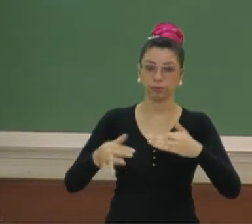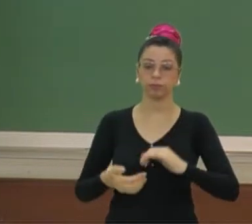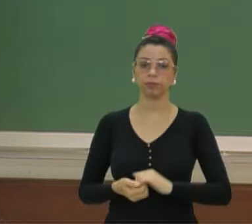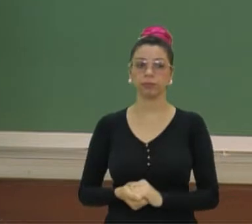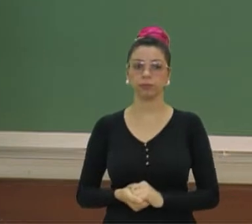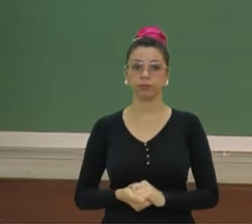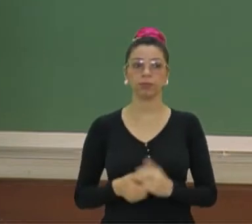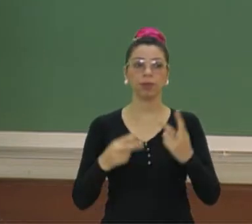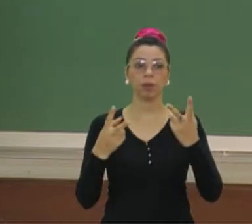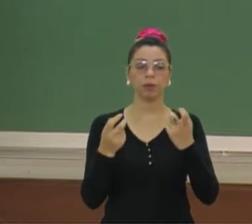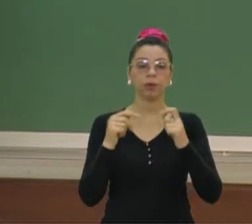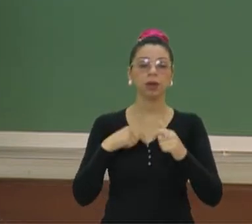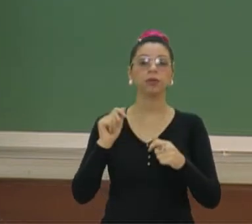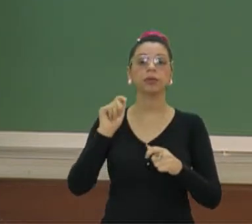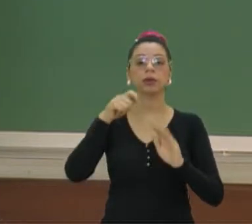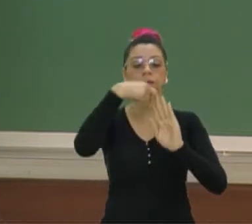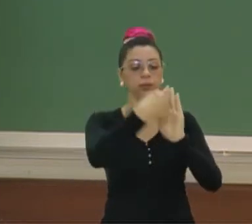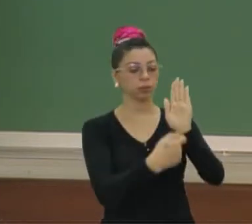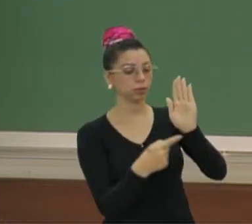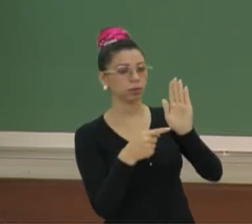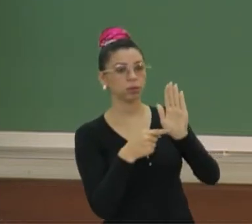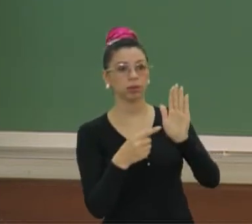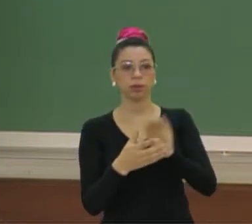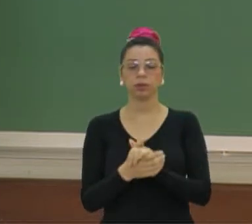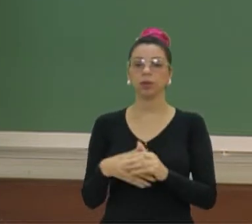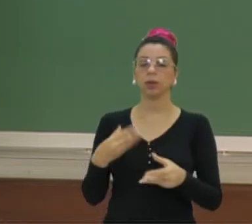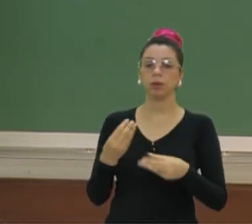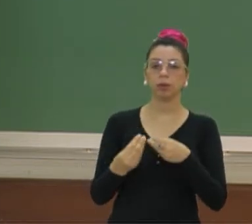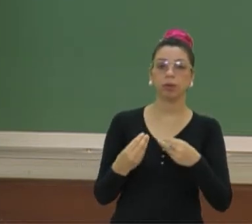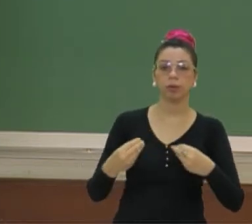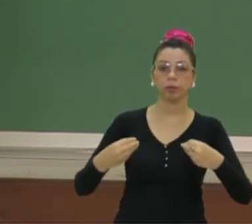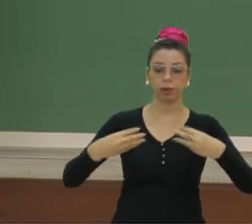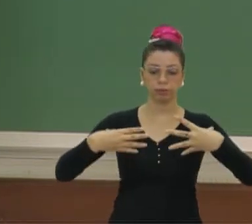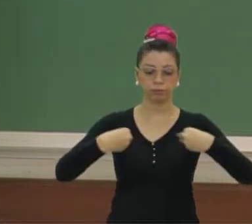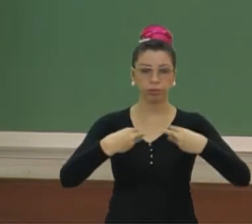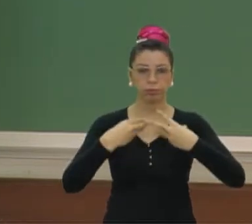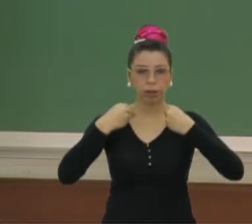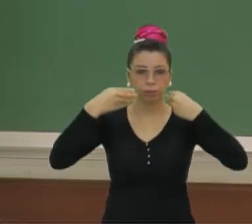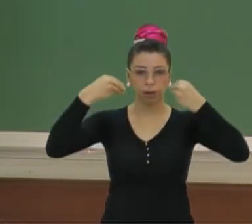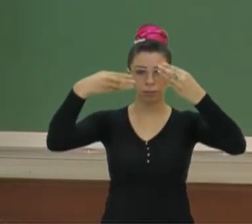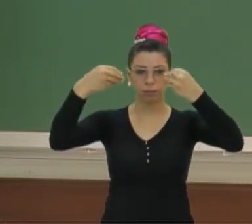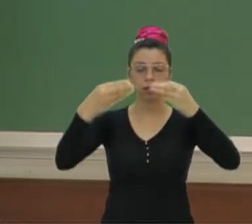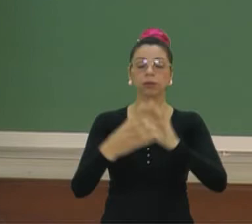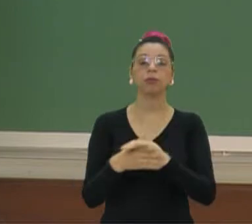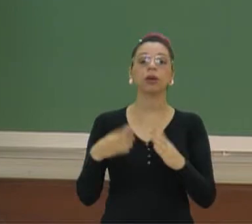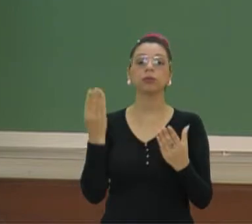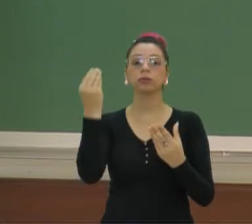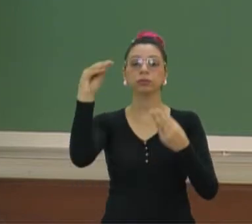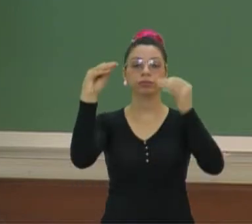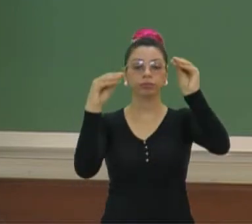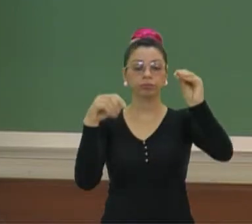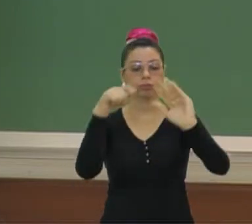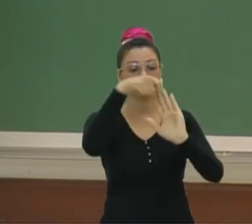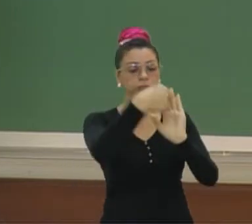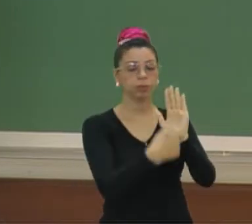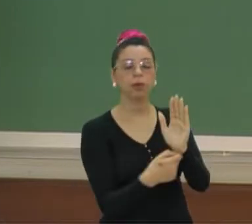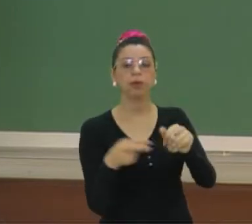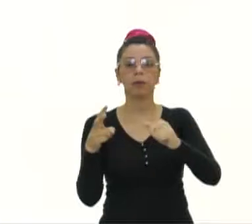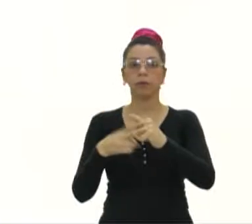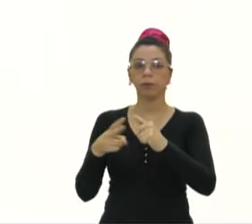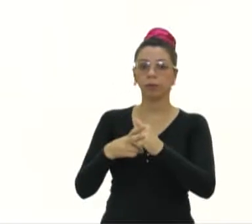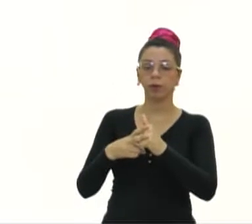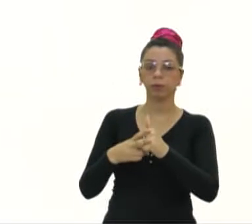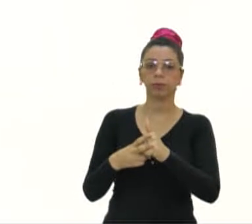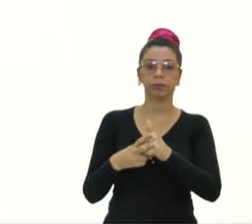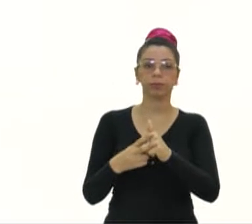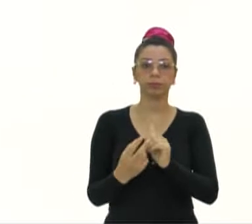vocês observem o texto sobre o raio-x e vocês vão completar o nosso texto com os verbos que estão em questão.